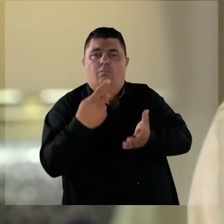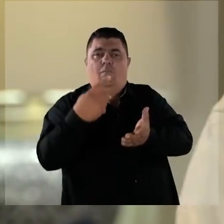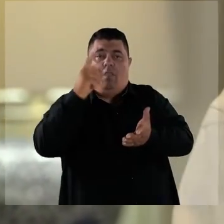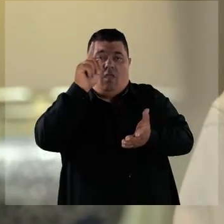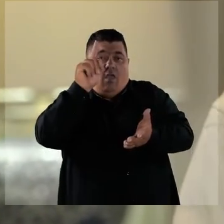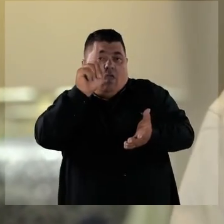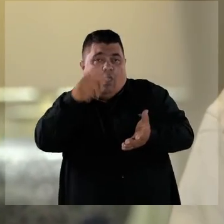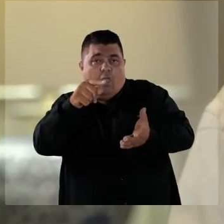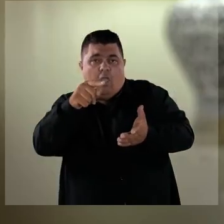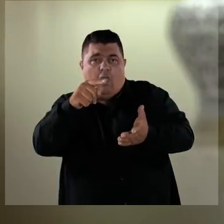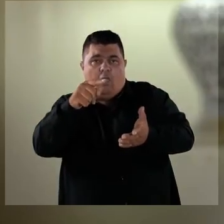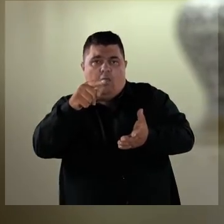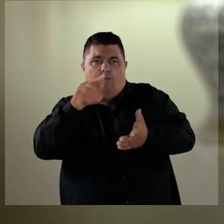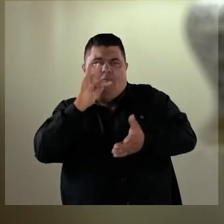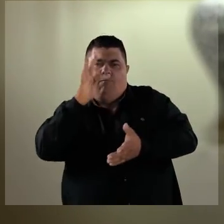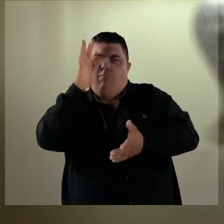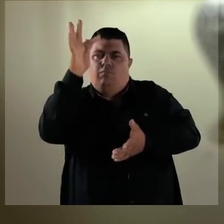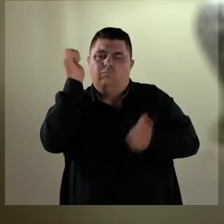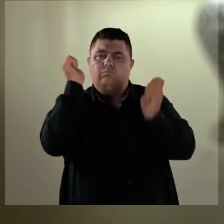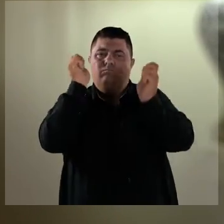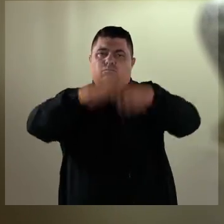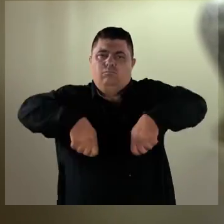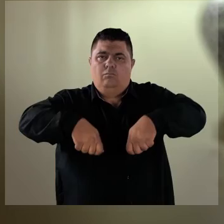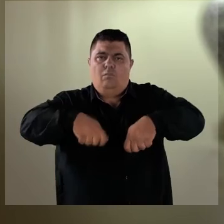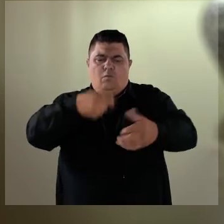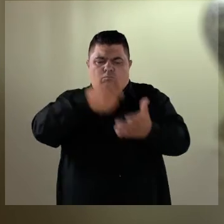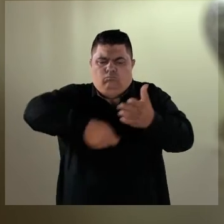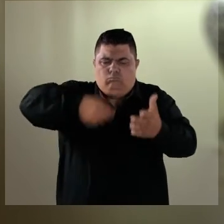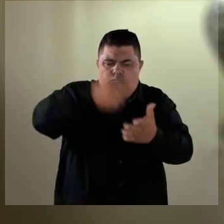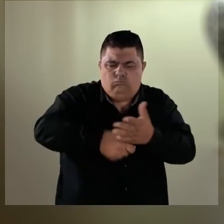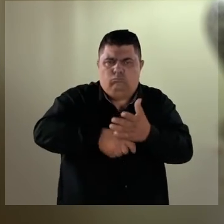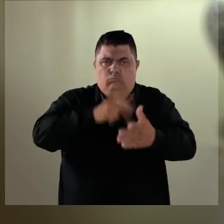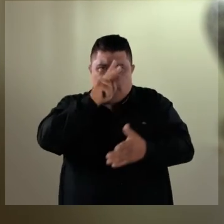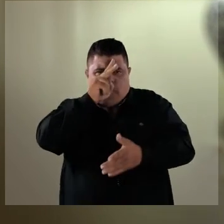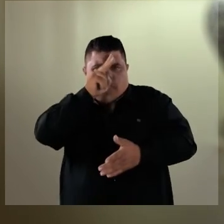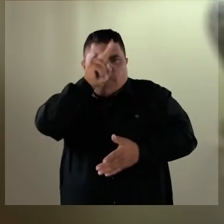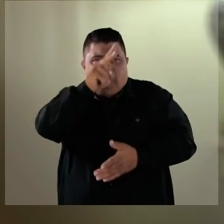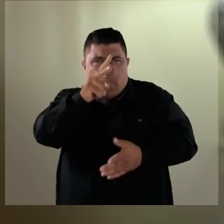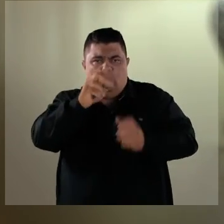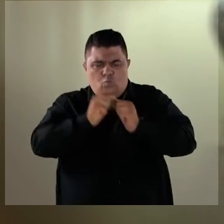é o meu compromisso. Esse é o nosso destino.